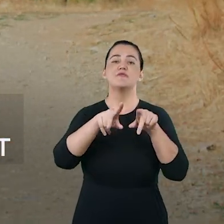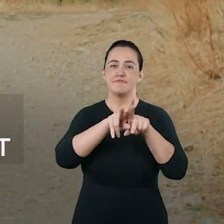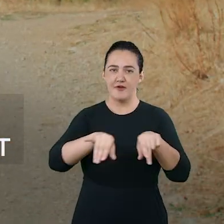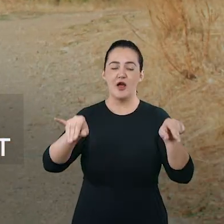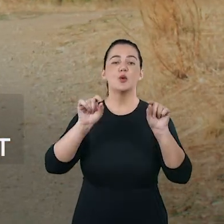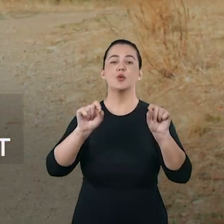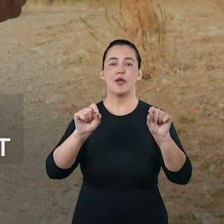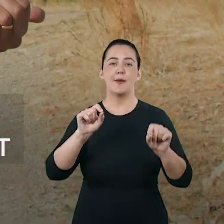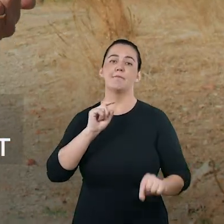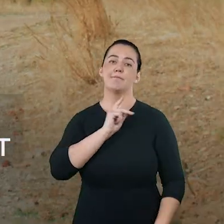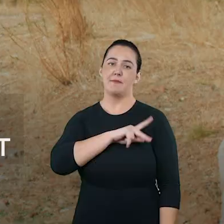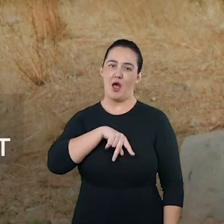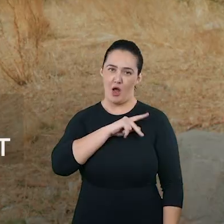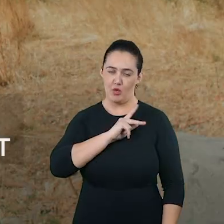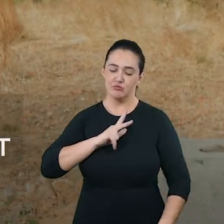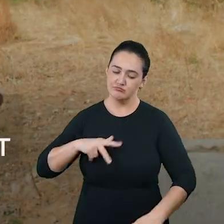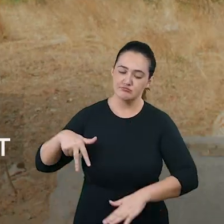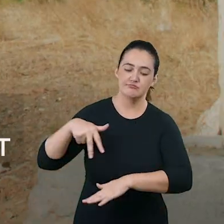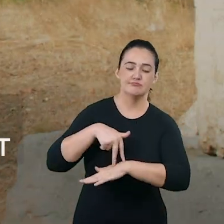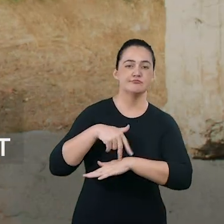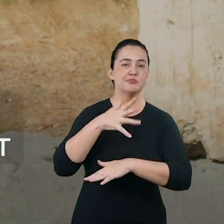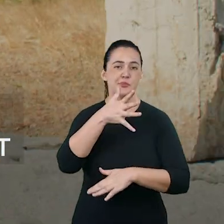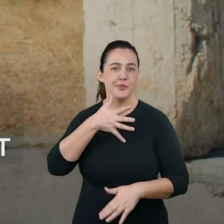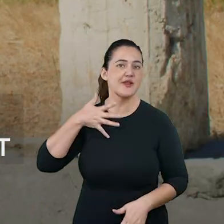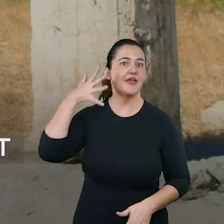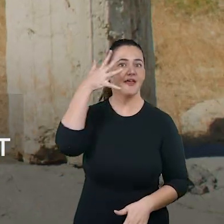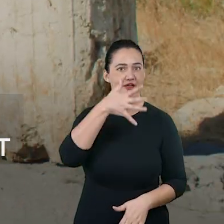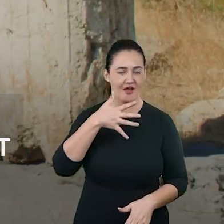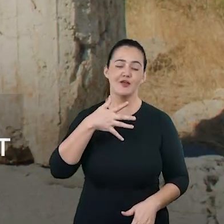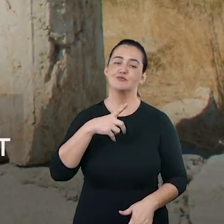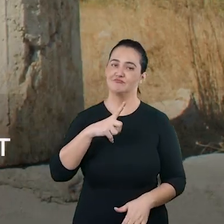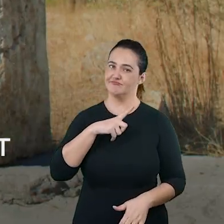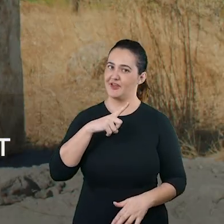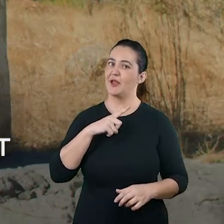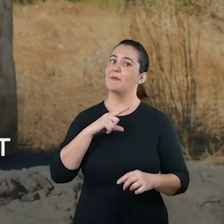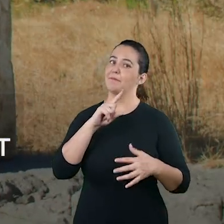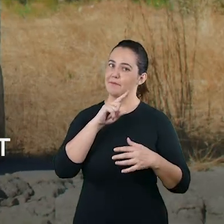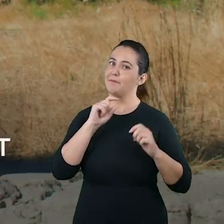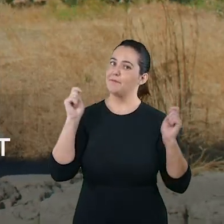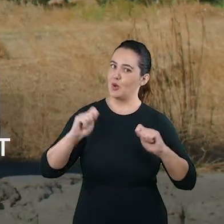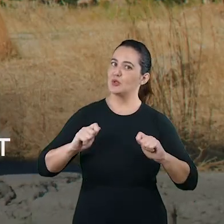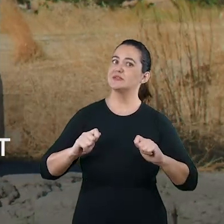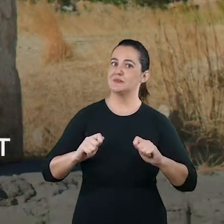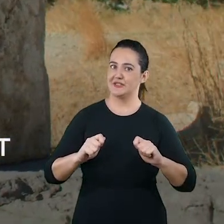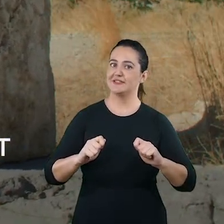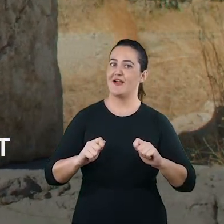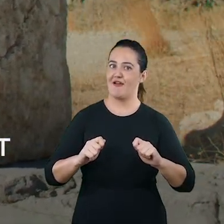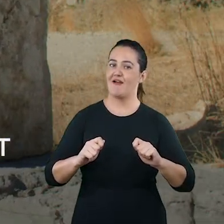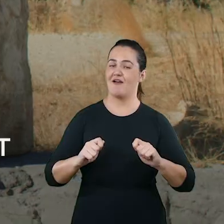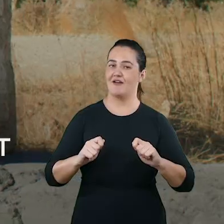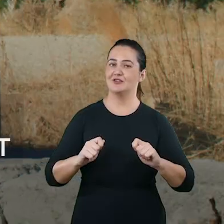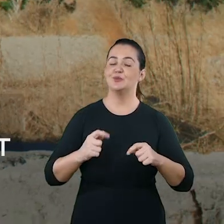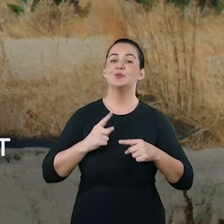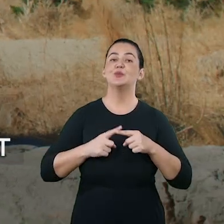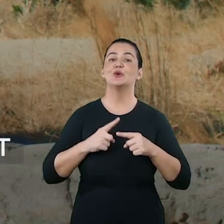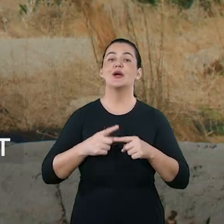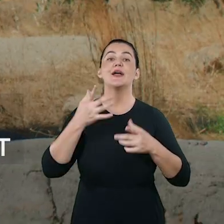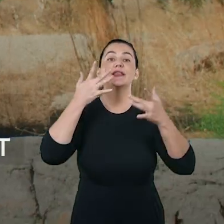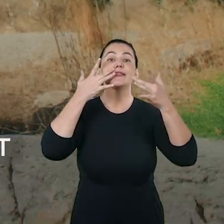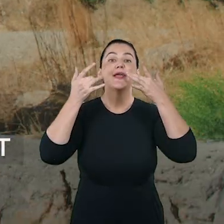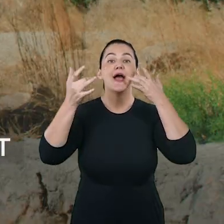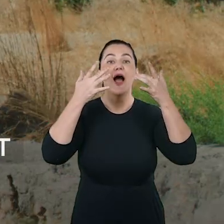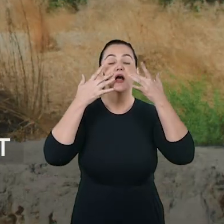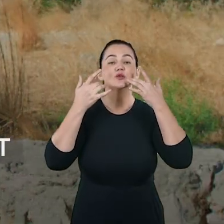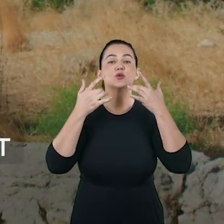de Paulo ter pregado nesse teatro, ela é muito grande. Possibilidade, mas ela é grande. Porque o teatro, ele não